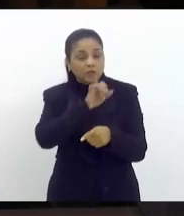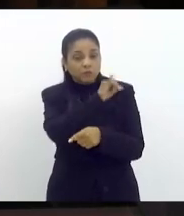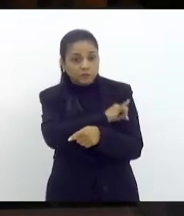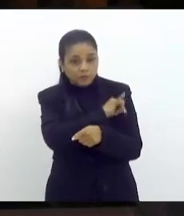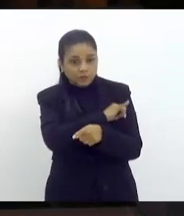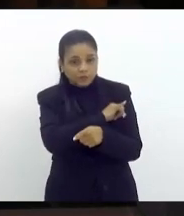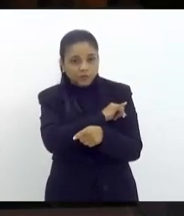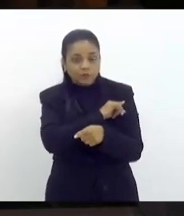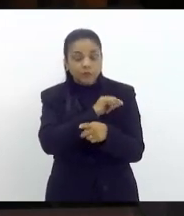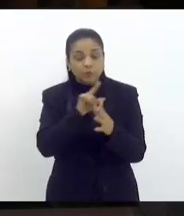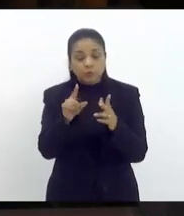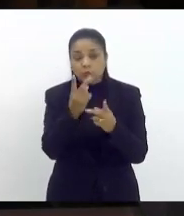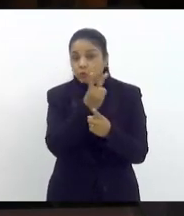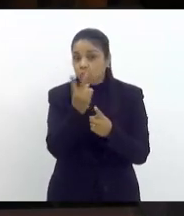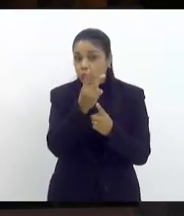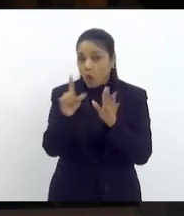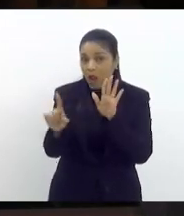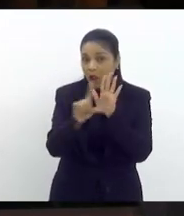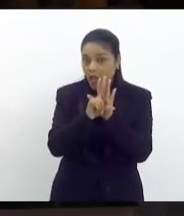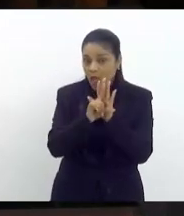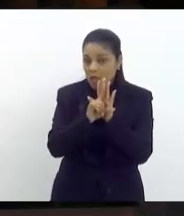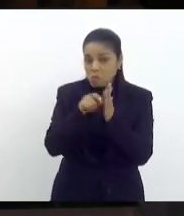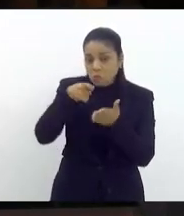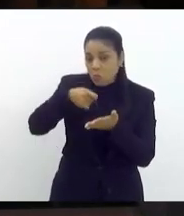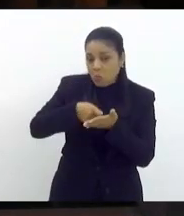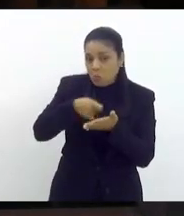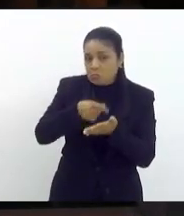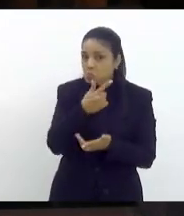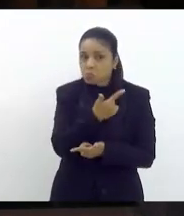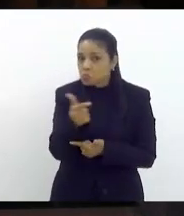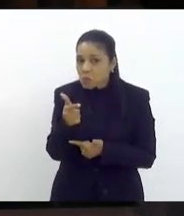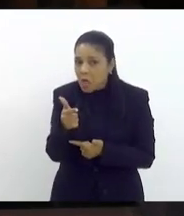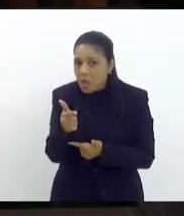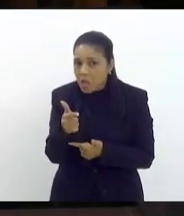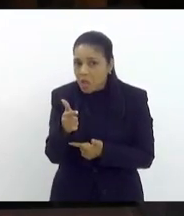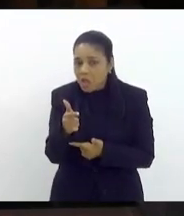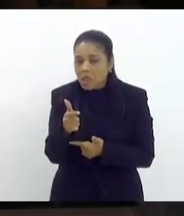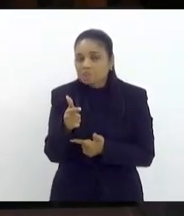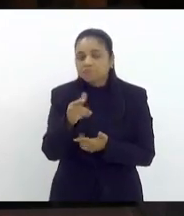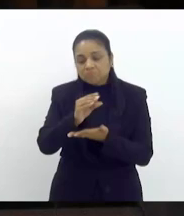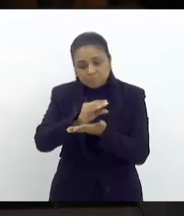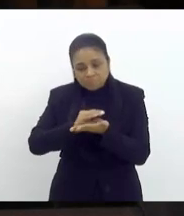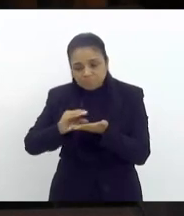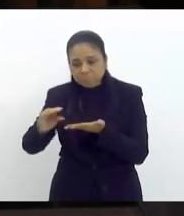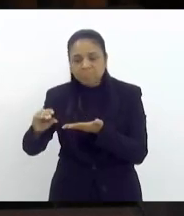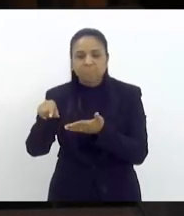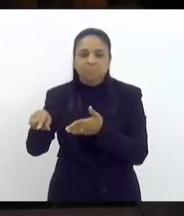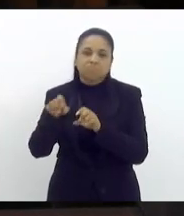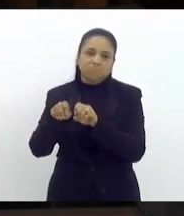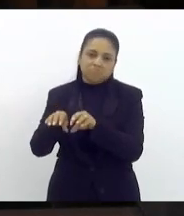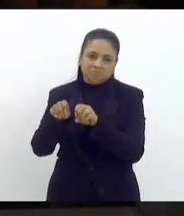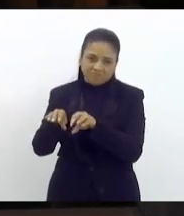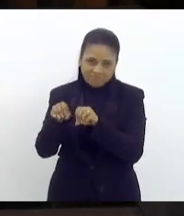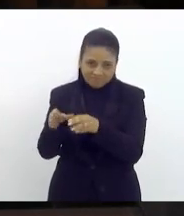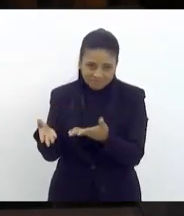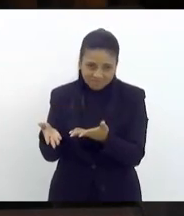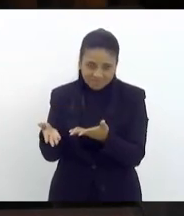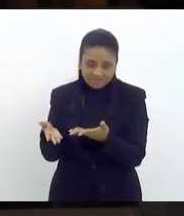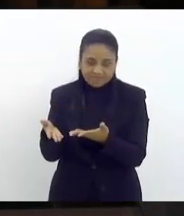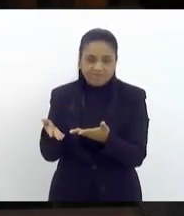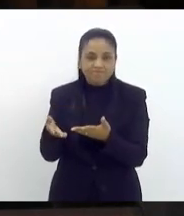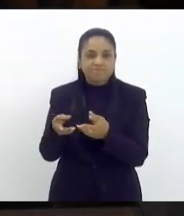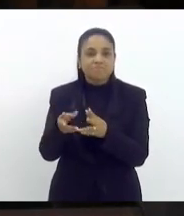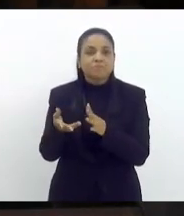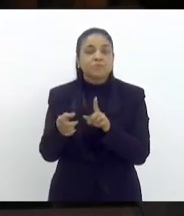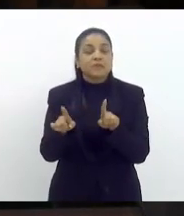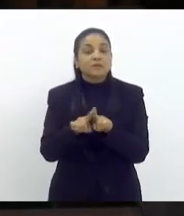duas legislações uma estadual e uma federal que dizem respeito a destinação de recursos para a educação onde